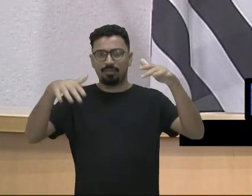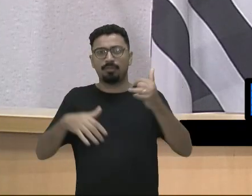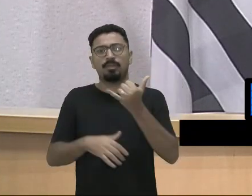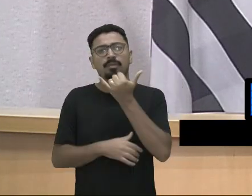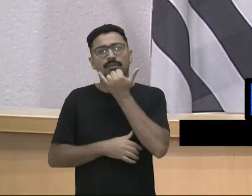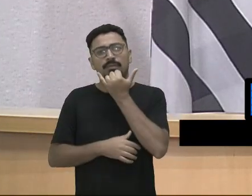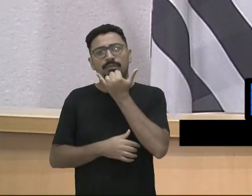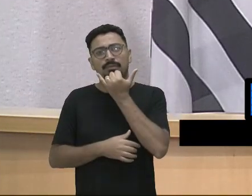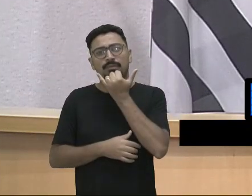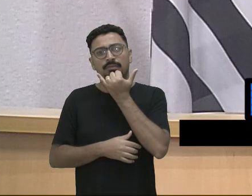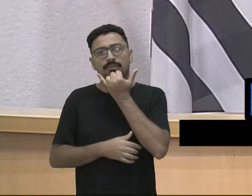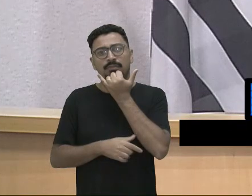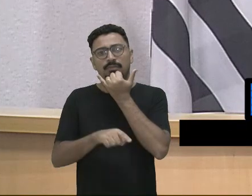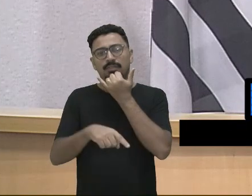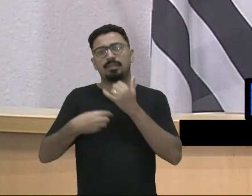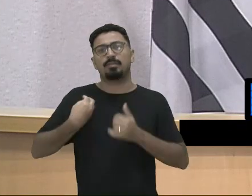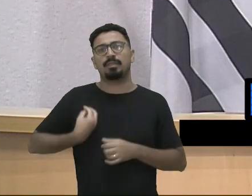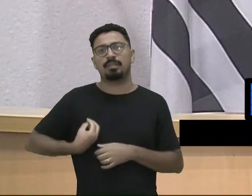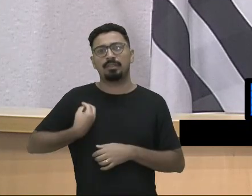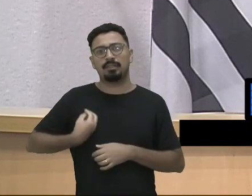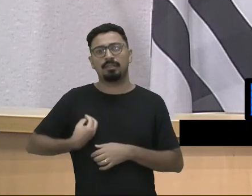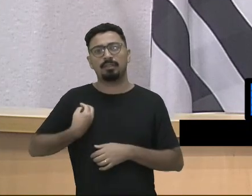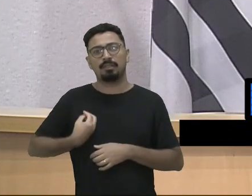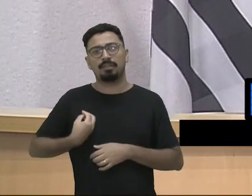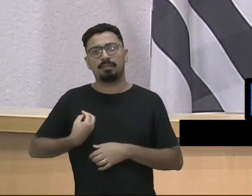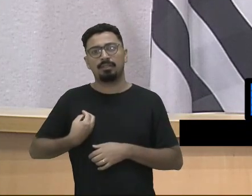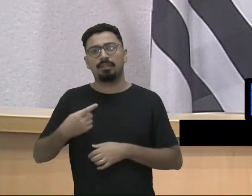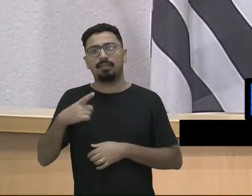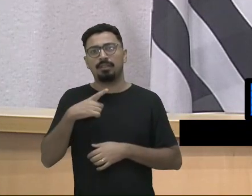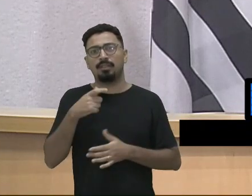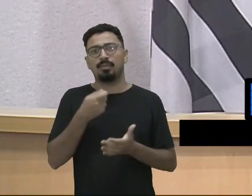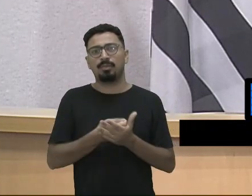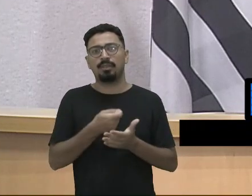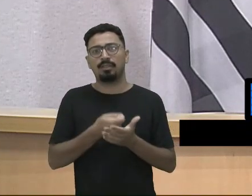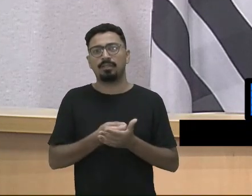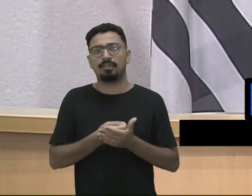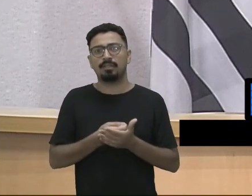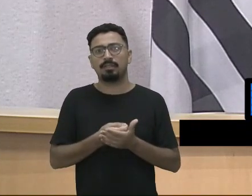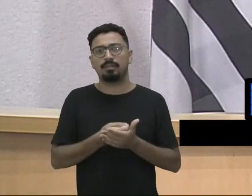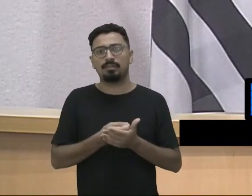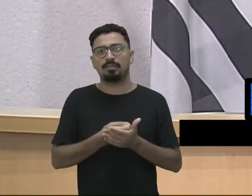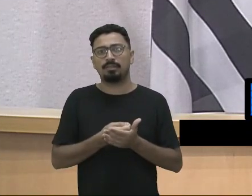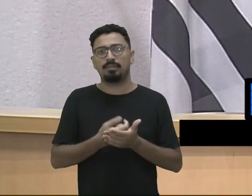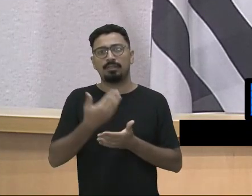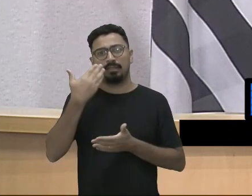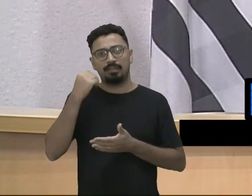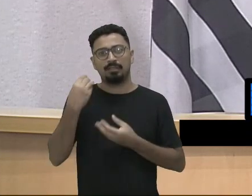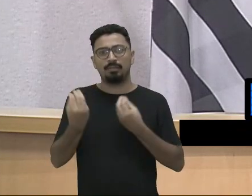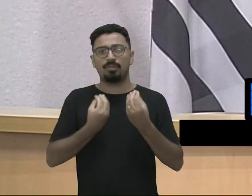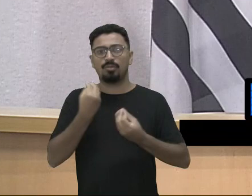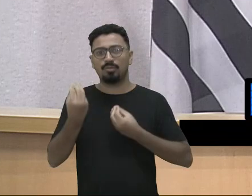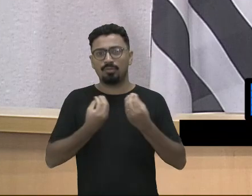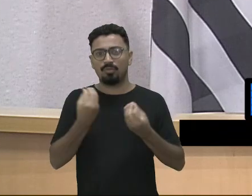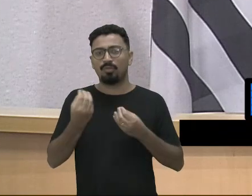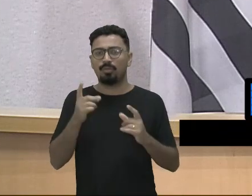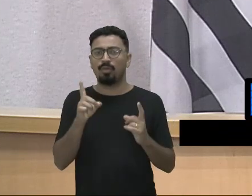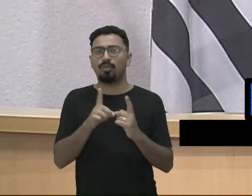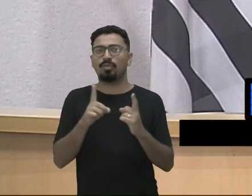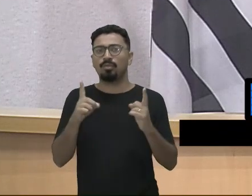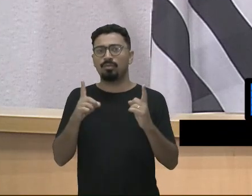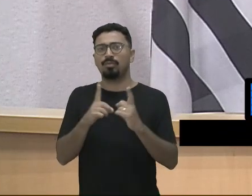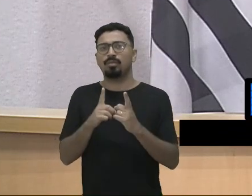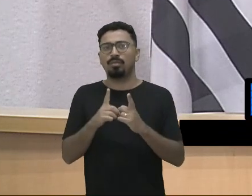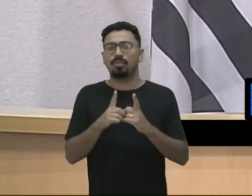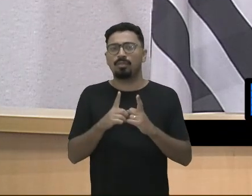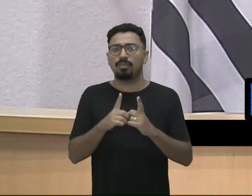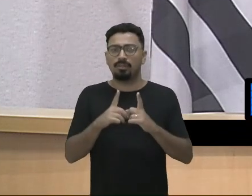desculpa. Se ele está aqui, ele tem mais que o dever de saber como é tratado o ser humano. Se quer ser tratado como